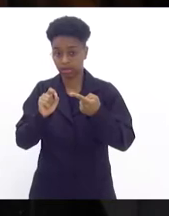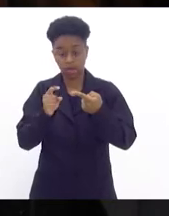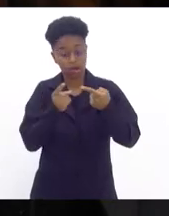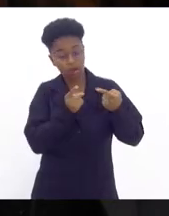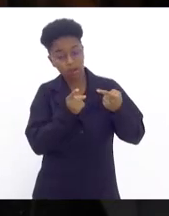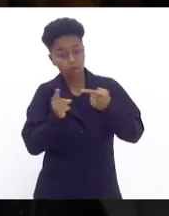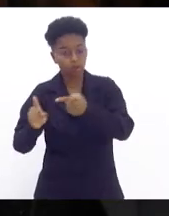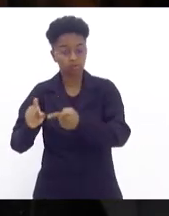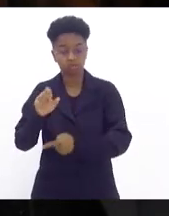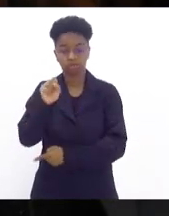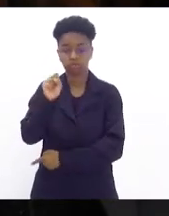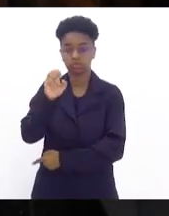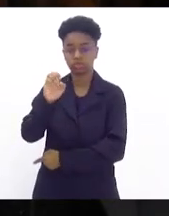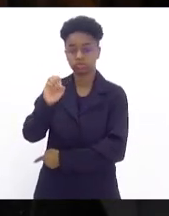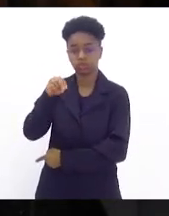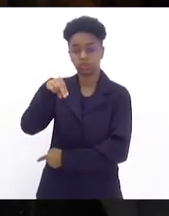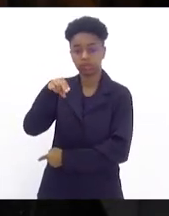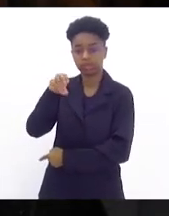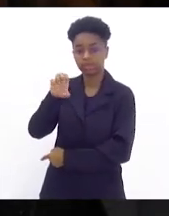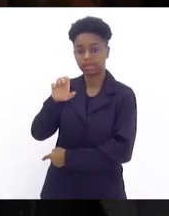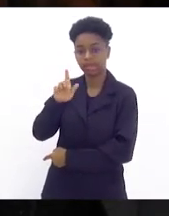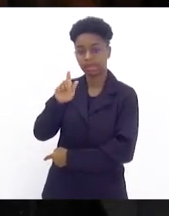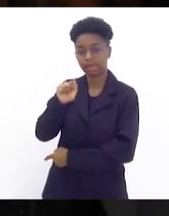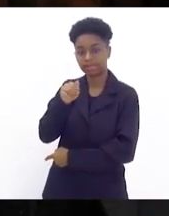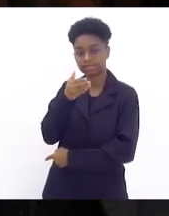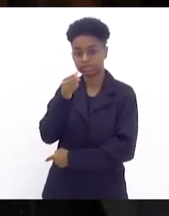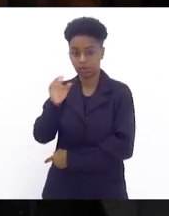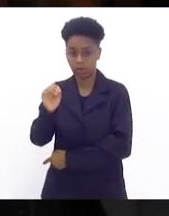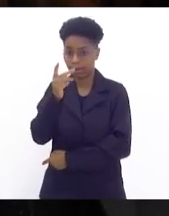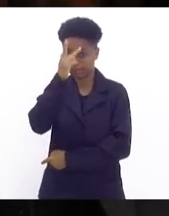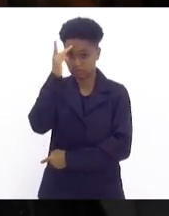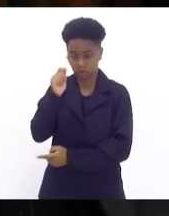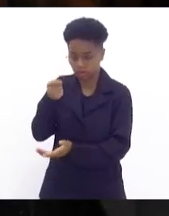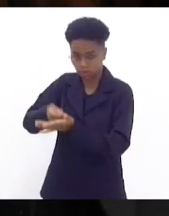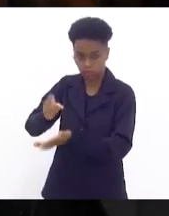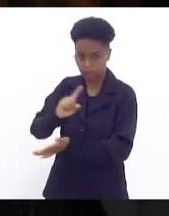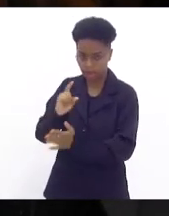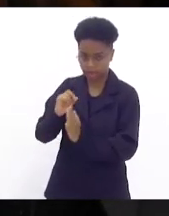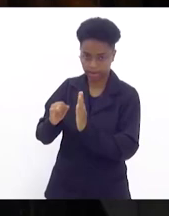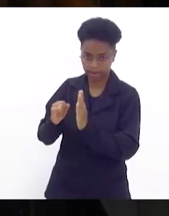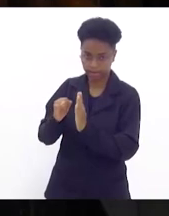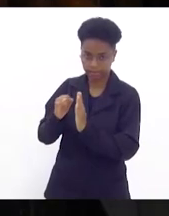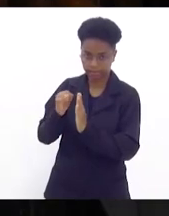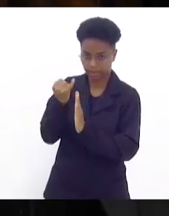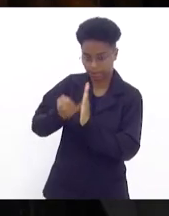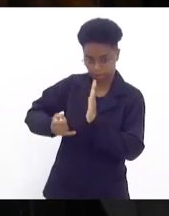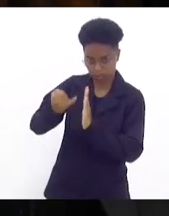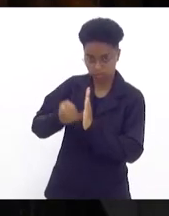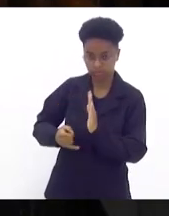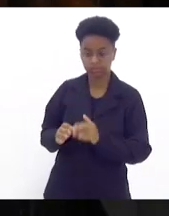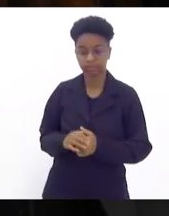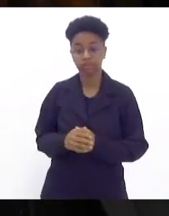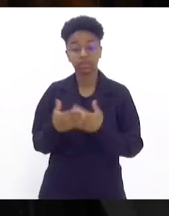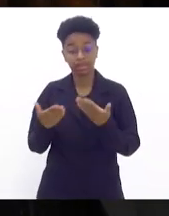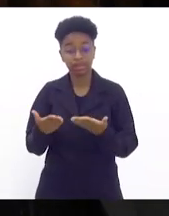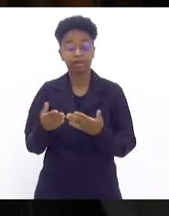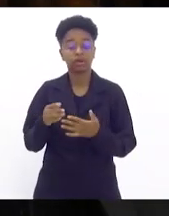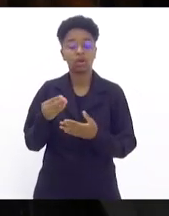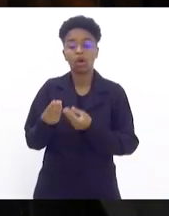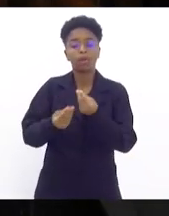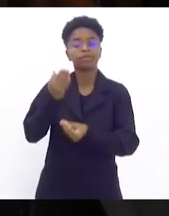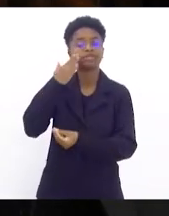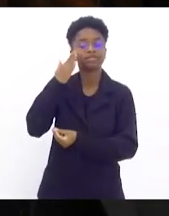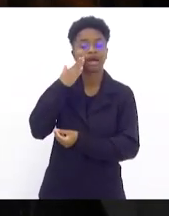sonegação para se calcular Esse número seu presidente a nível de Brasil a nível de estado